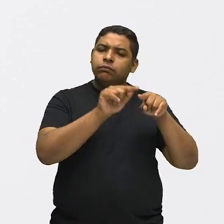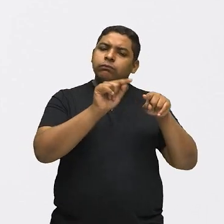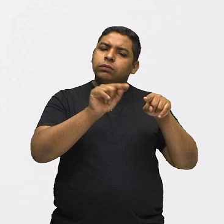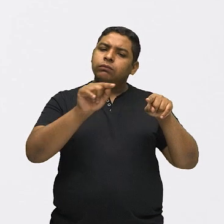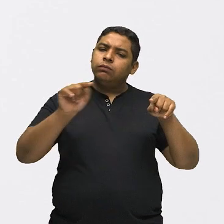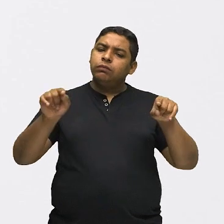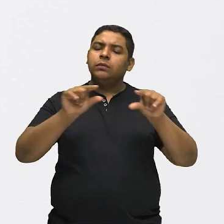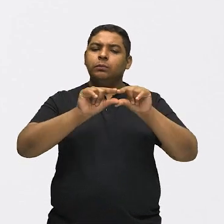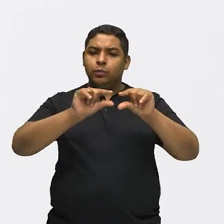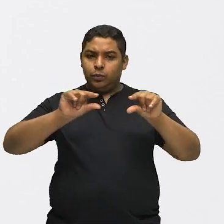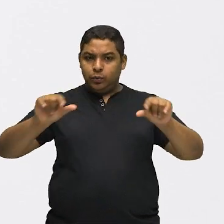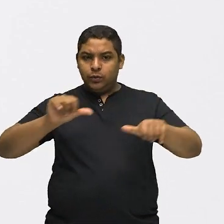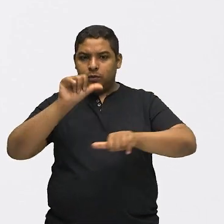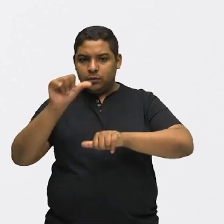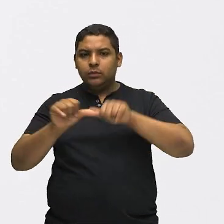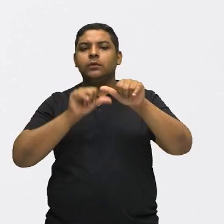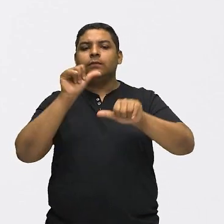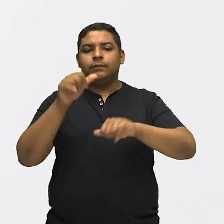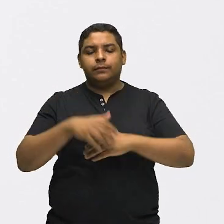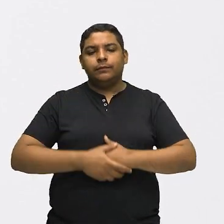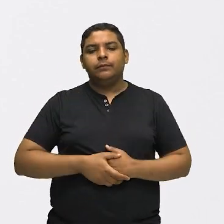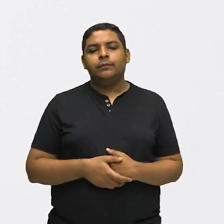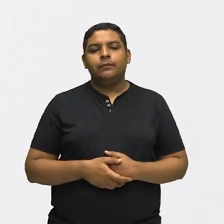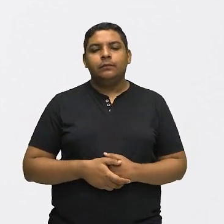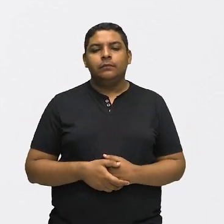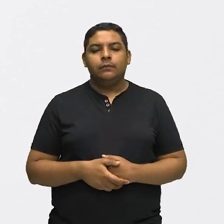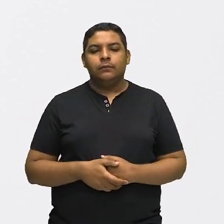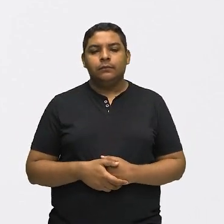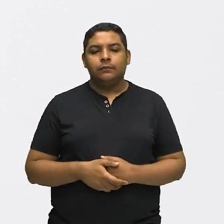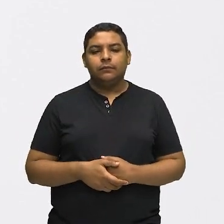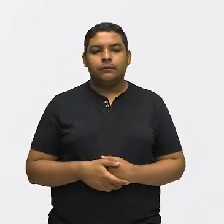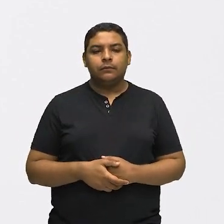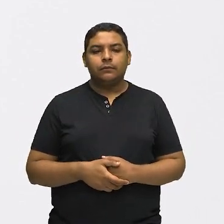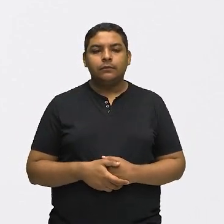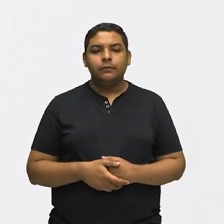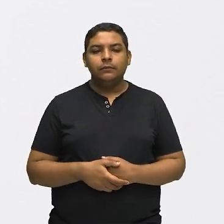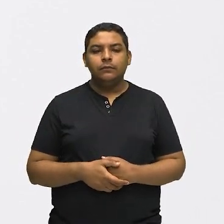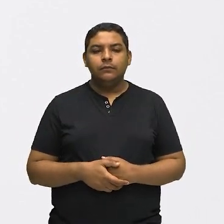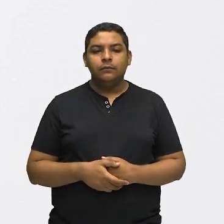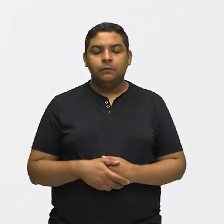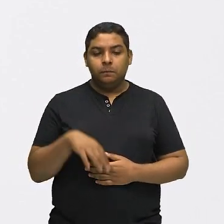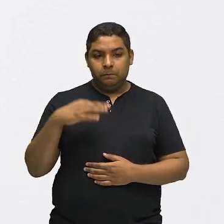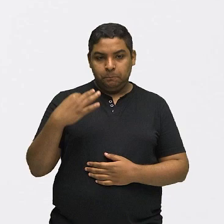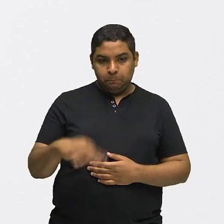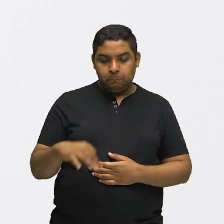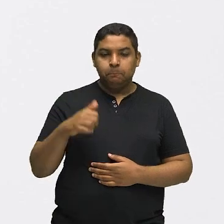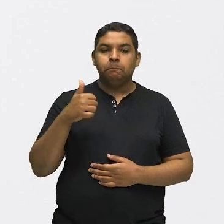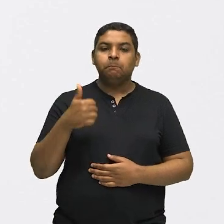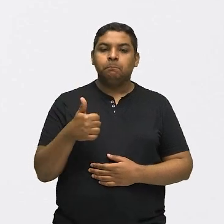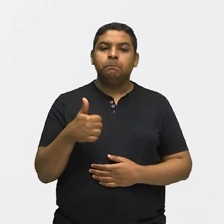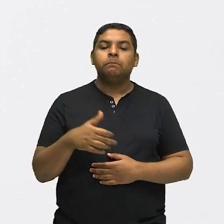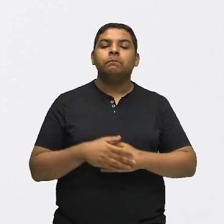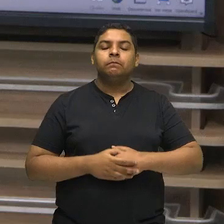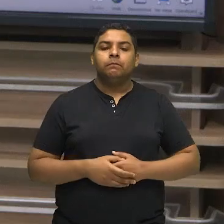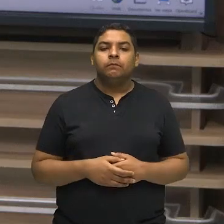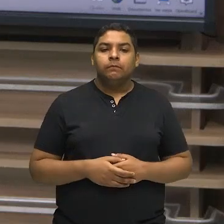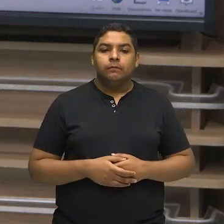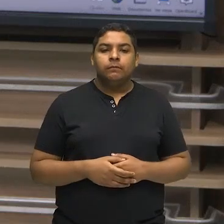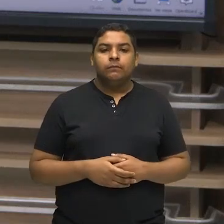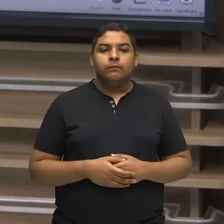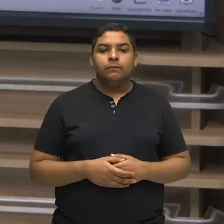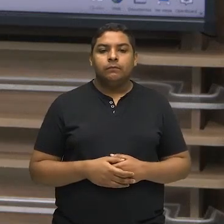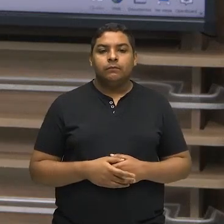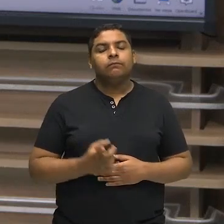do outro, eu vou formar o quê? Uma linha, certo? Então, geralmente, como eu